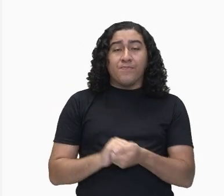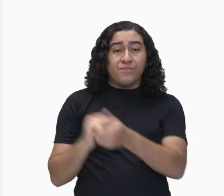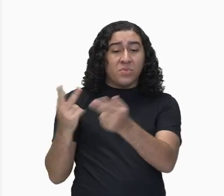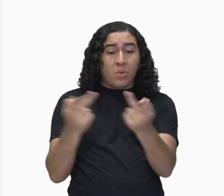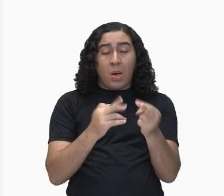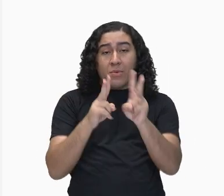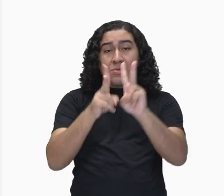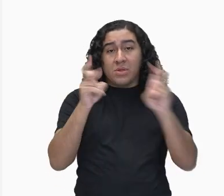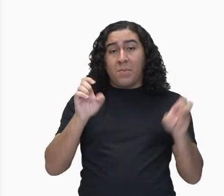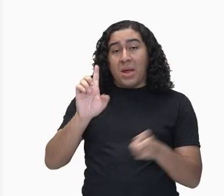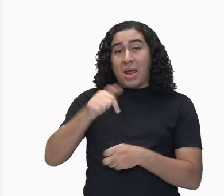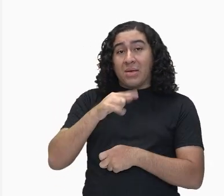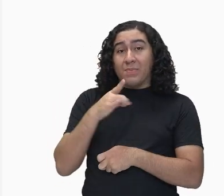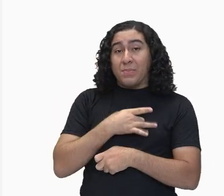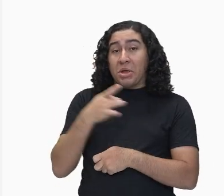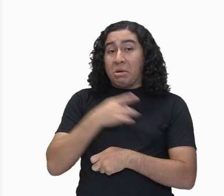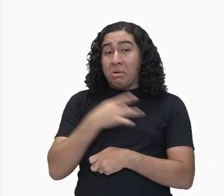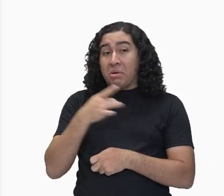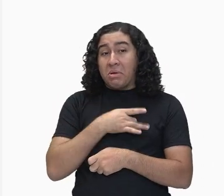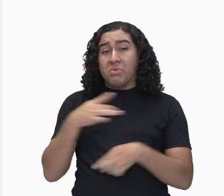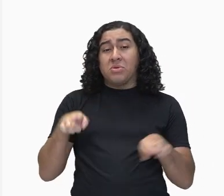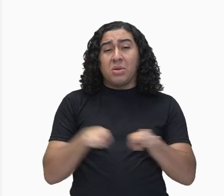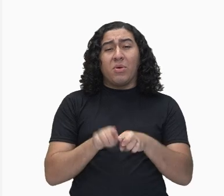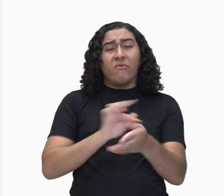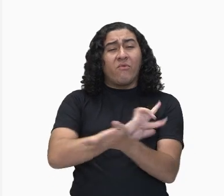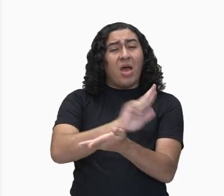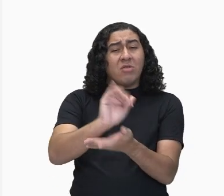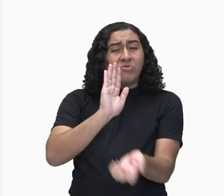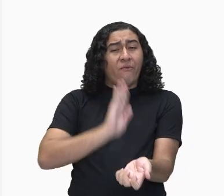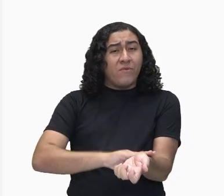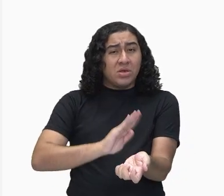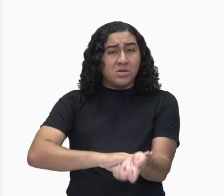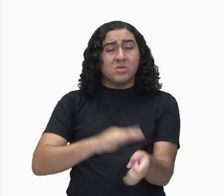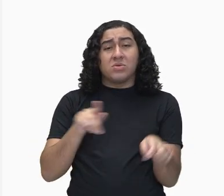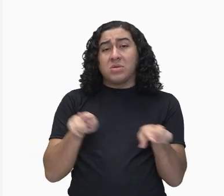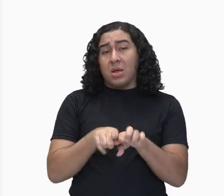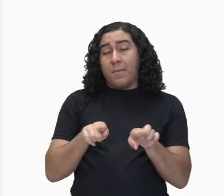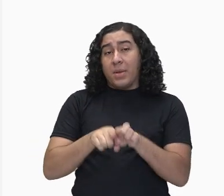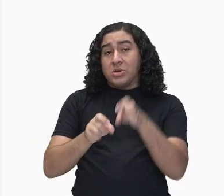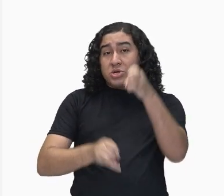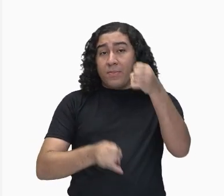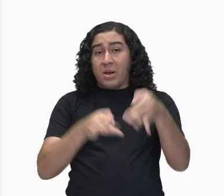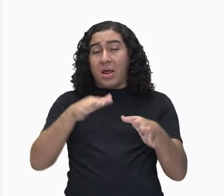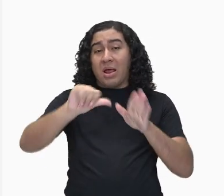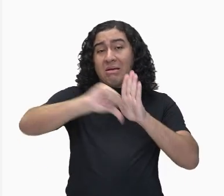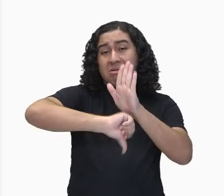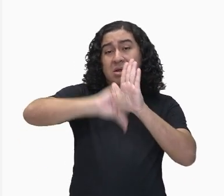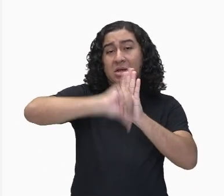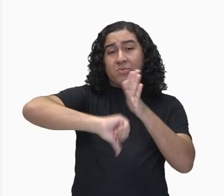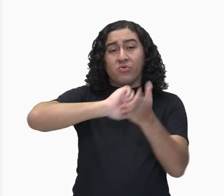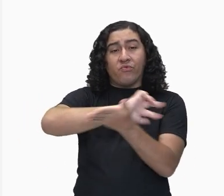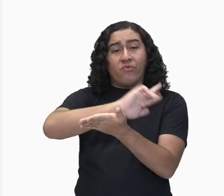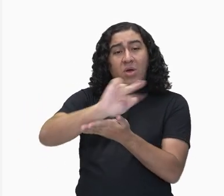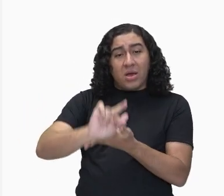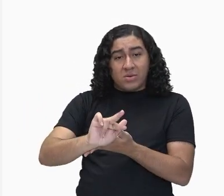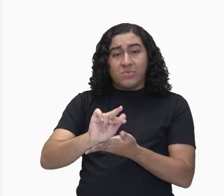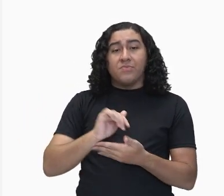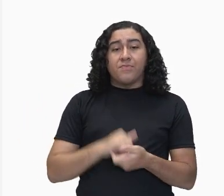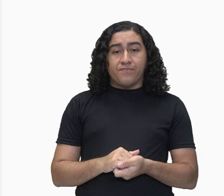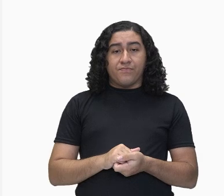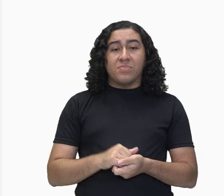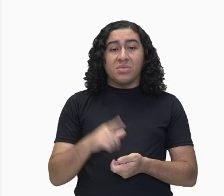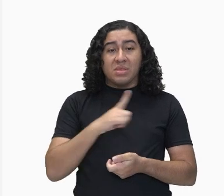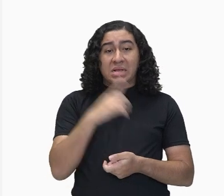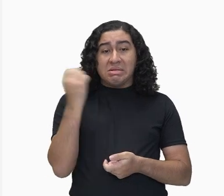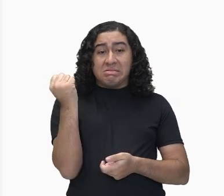São trágicas, impregnadas de vícios, e relatam crimes hediondos, que